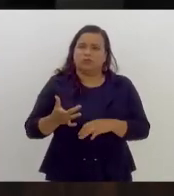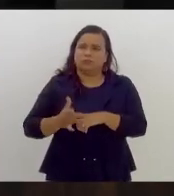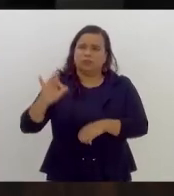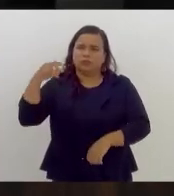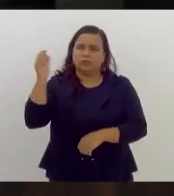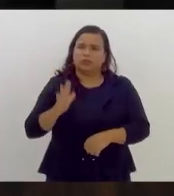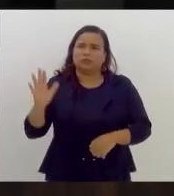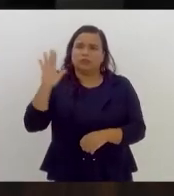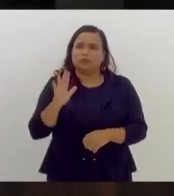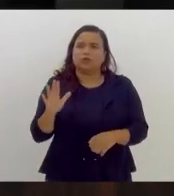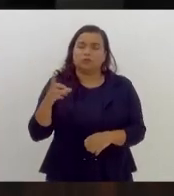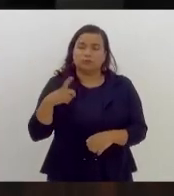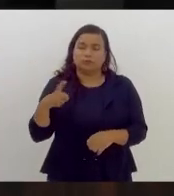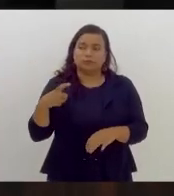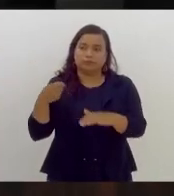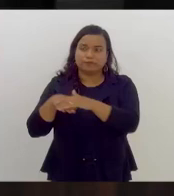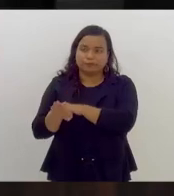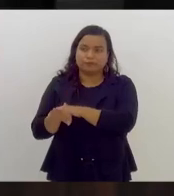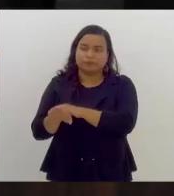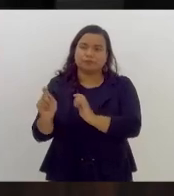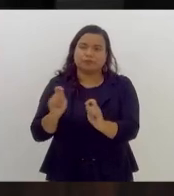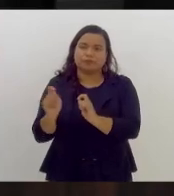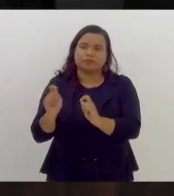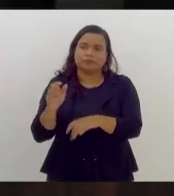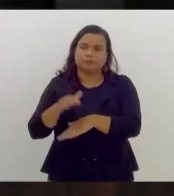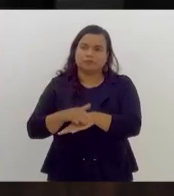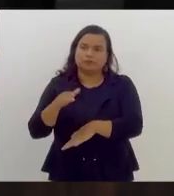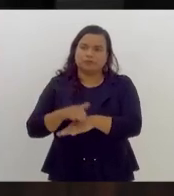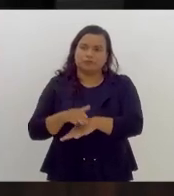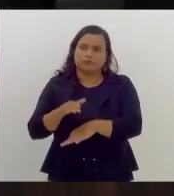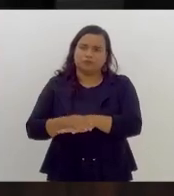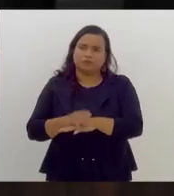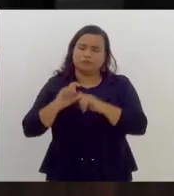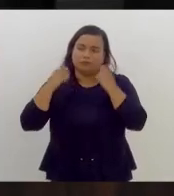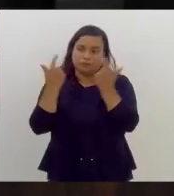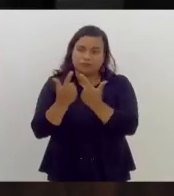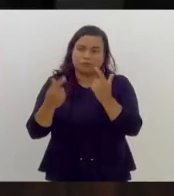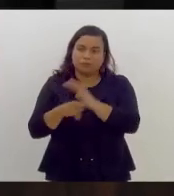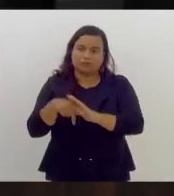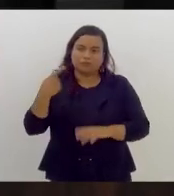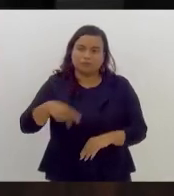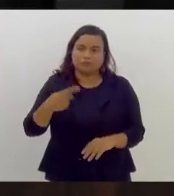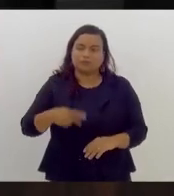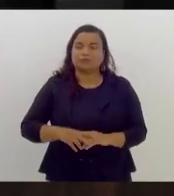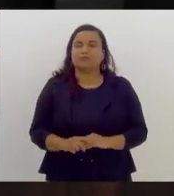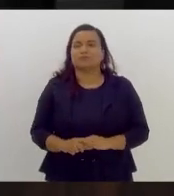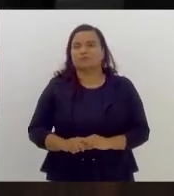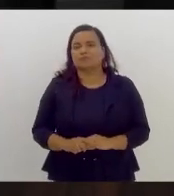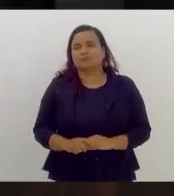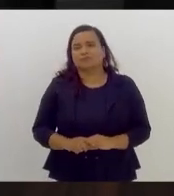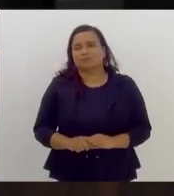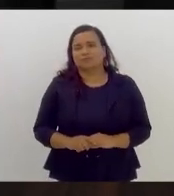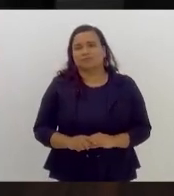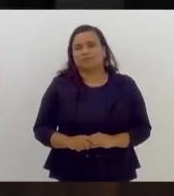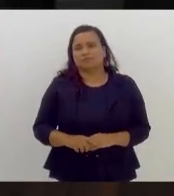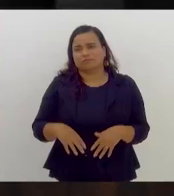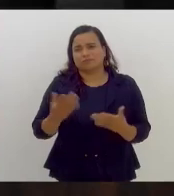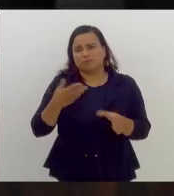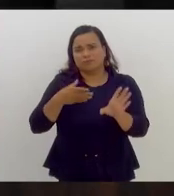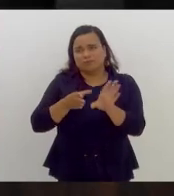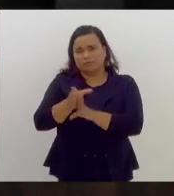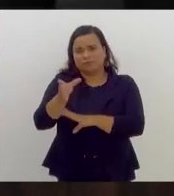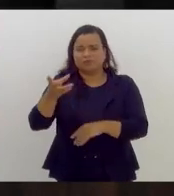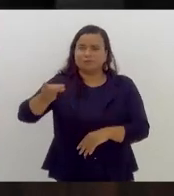Tesouro de Economia realizada pela Assembleia Legislativa. Para orientar, já foi o